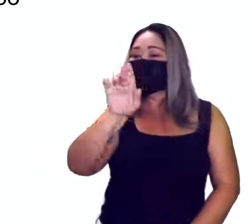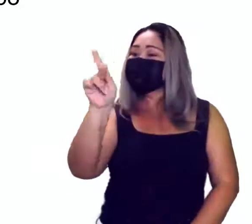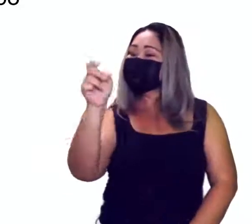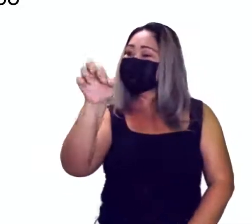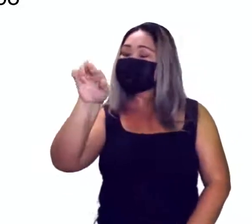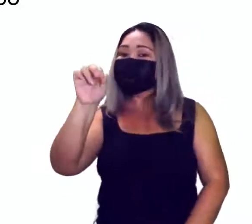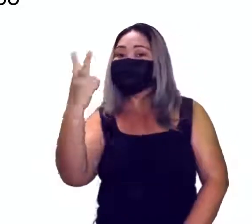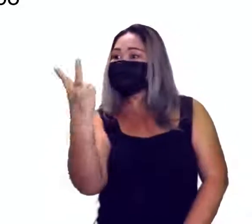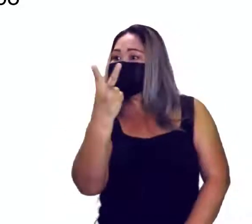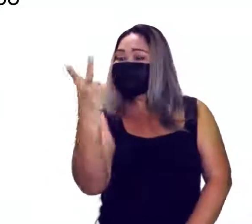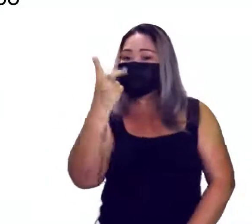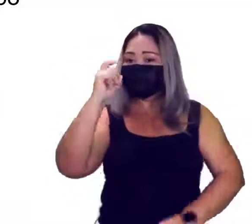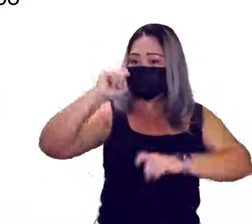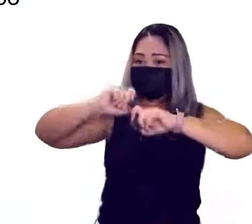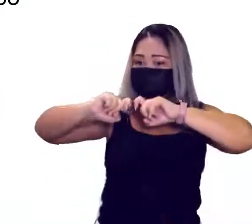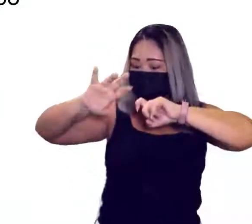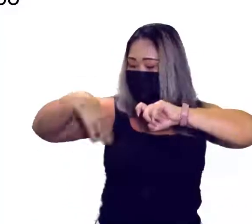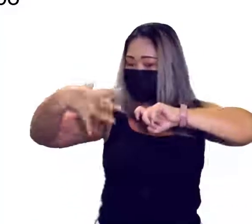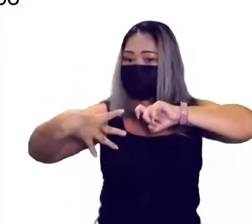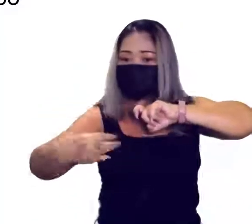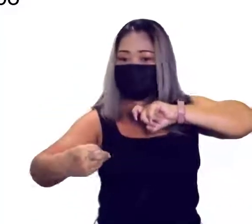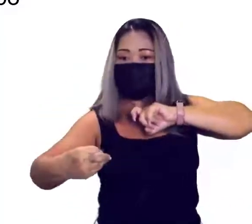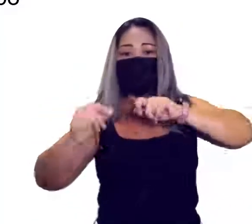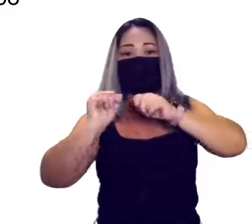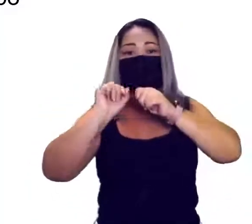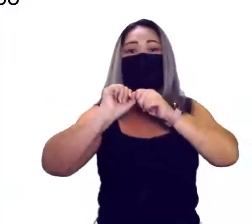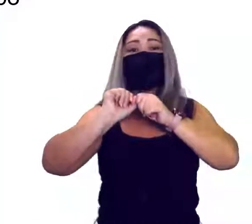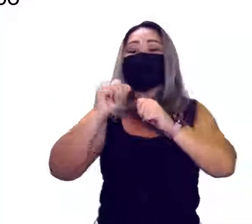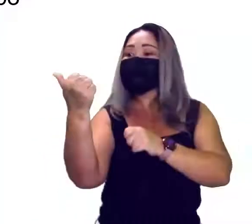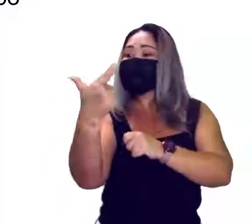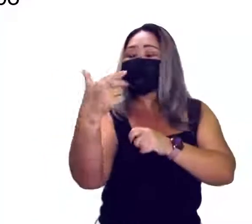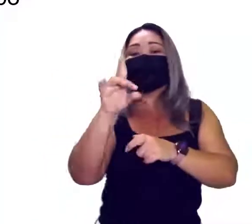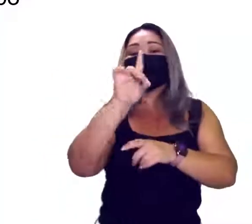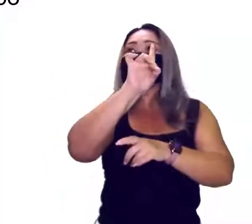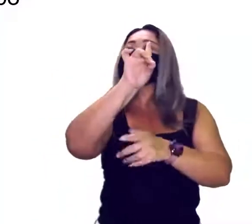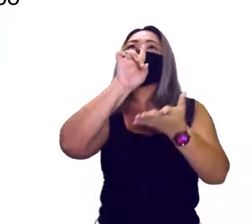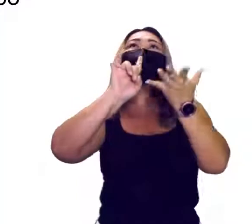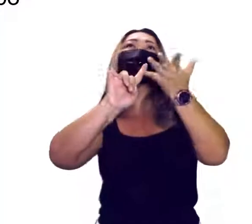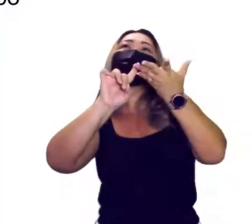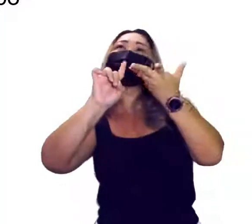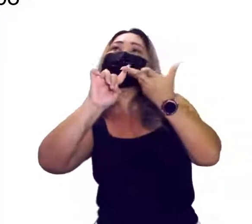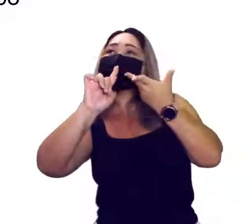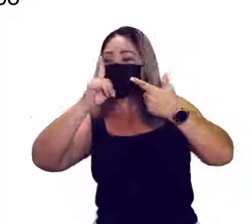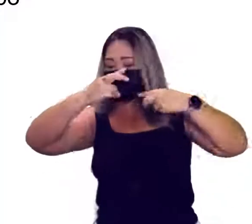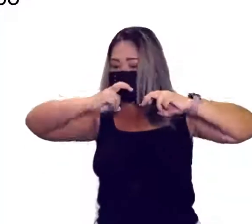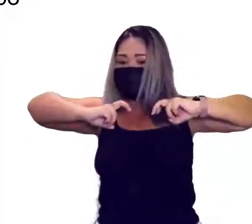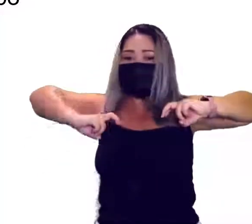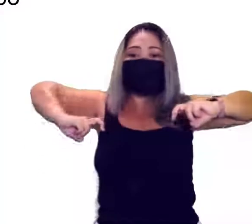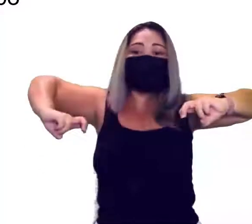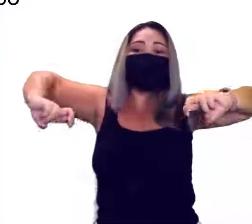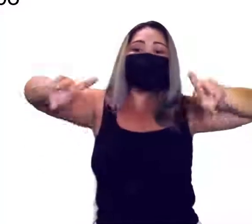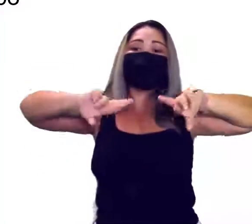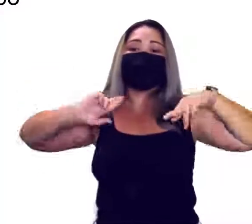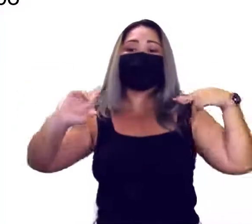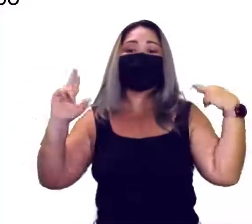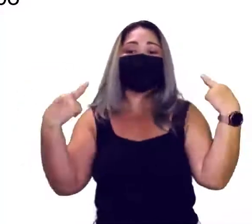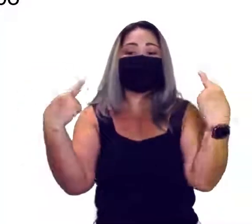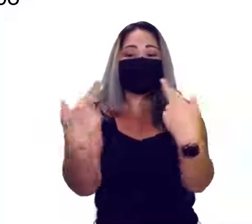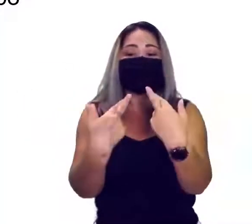dos 12 deuses do Olimpo. Eles se reuniam, tá? Ao redor do Olimpo, eles tinham suas